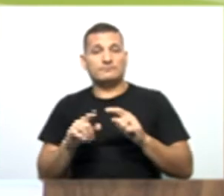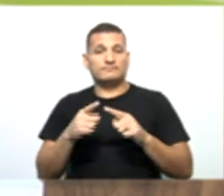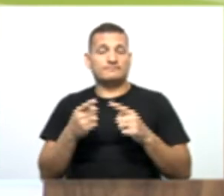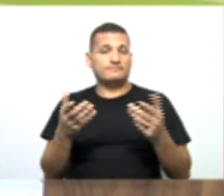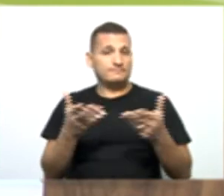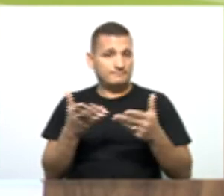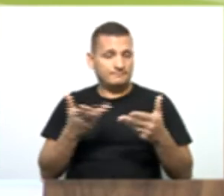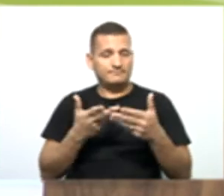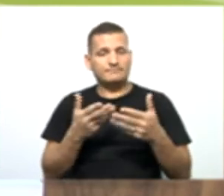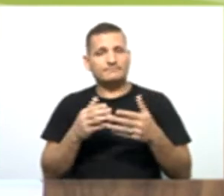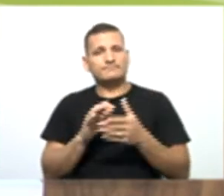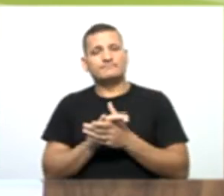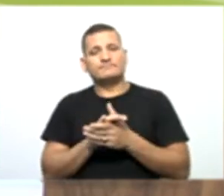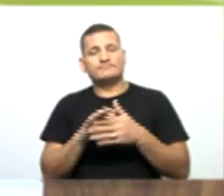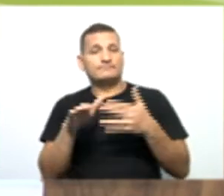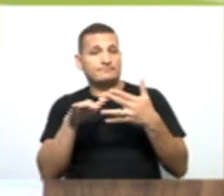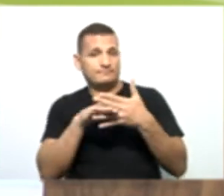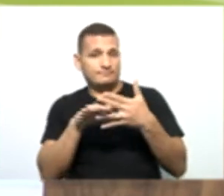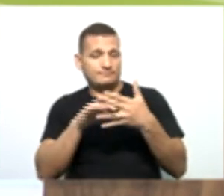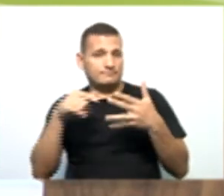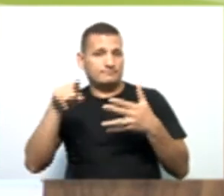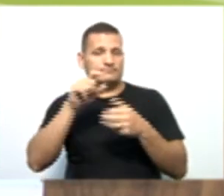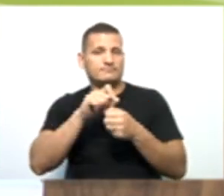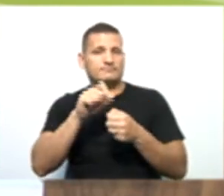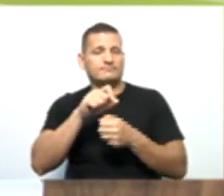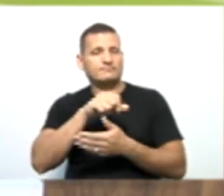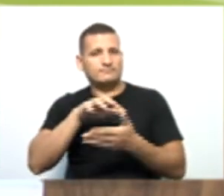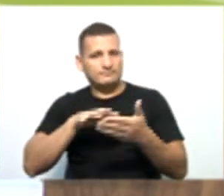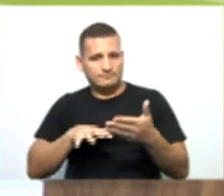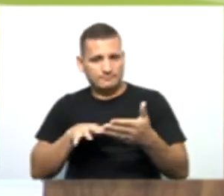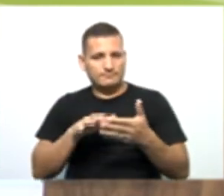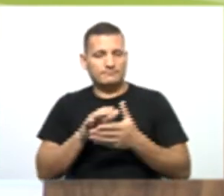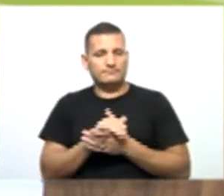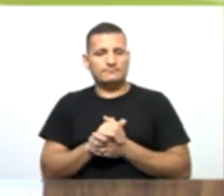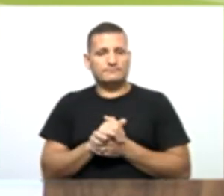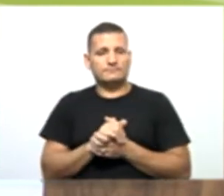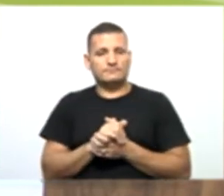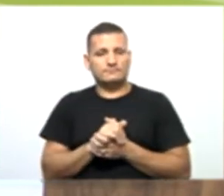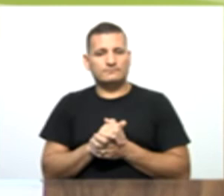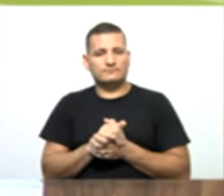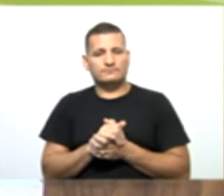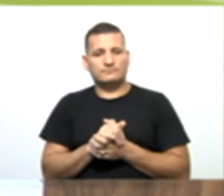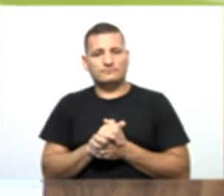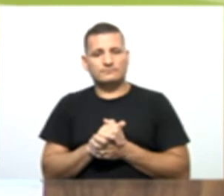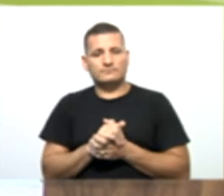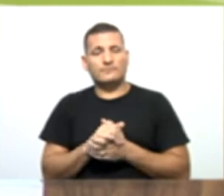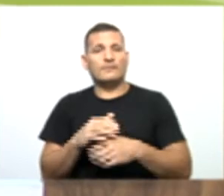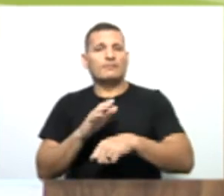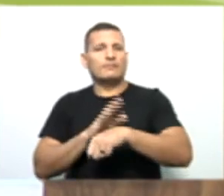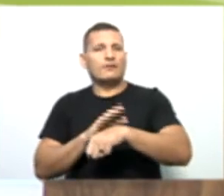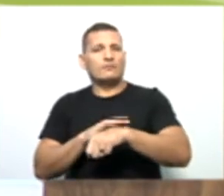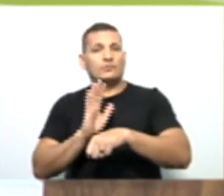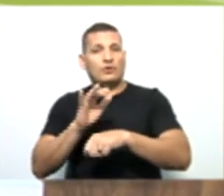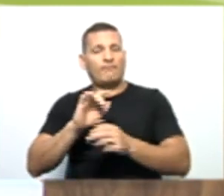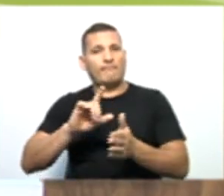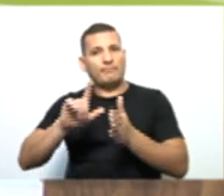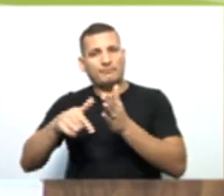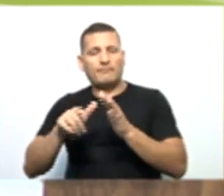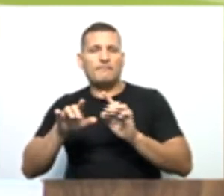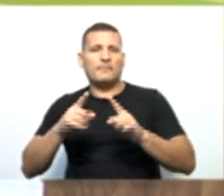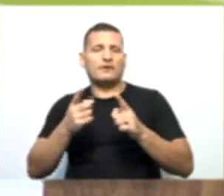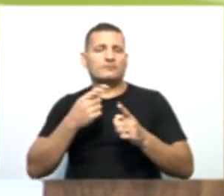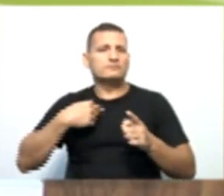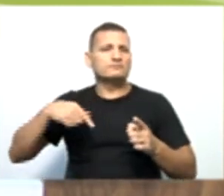uma pausa para vocês efetuarem a atividade de sala. Pessoal, nosso tempo já está avançado, mas nós precisamos